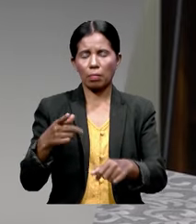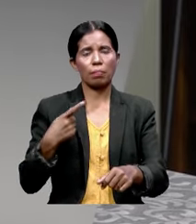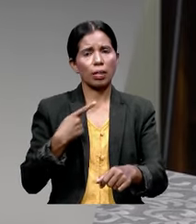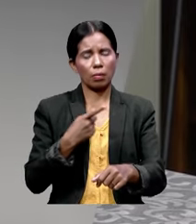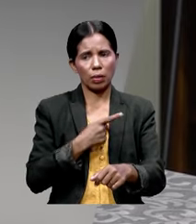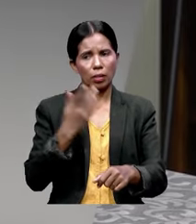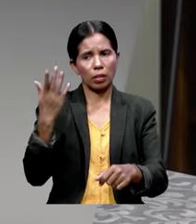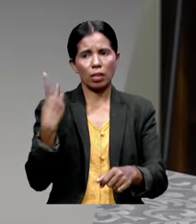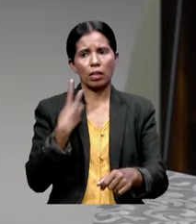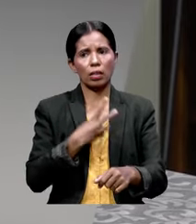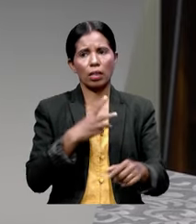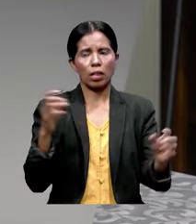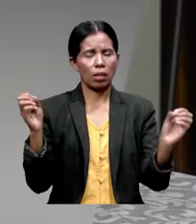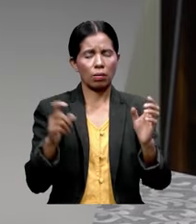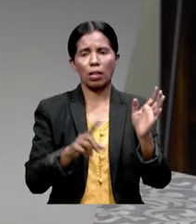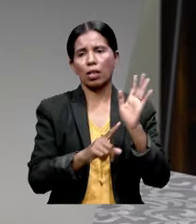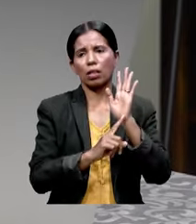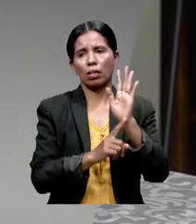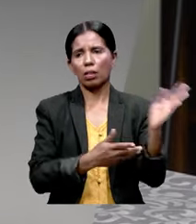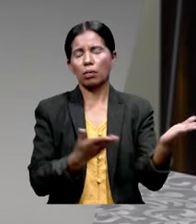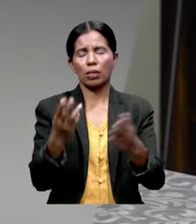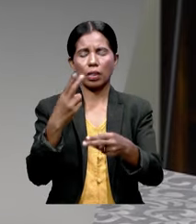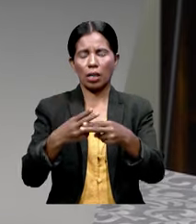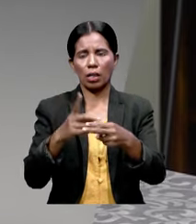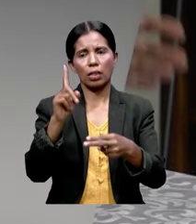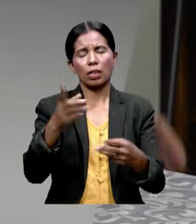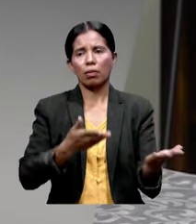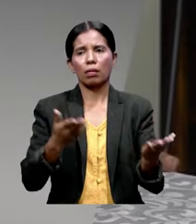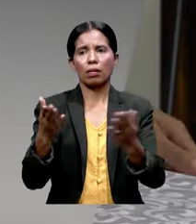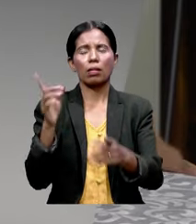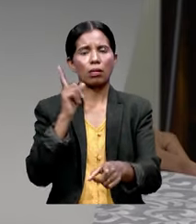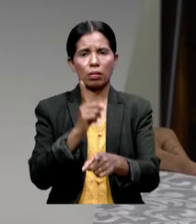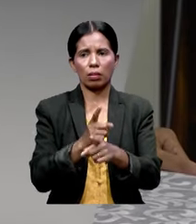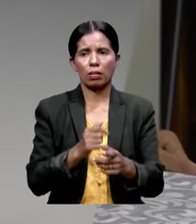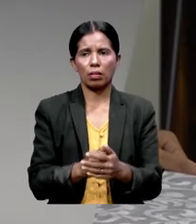ne tama ita la ko indika det lori narang ida ba ne los